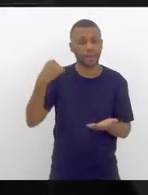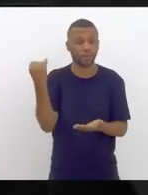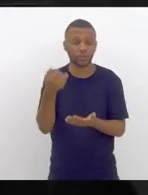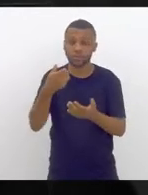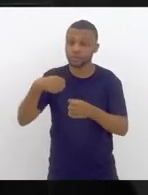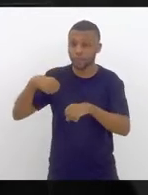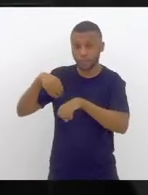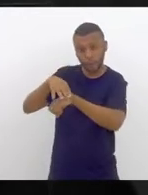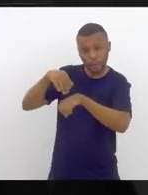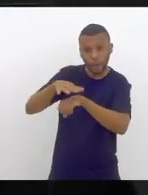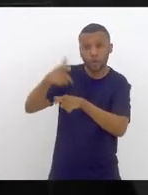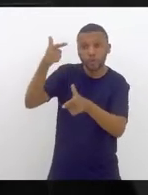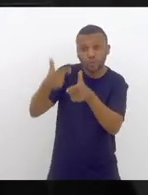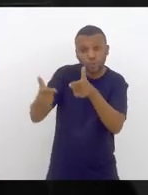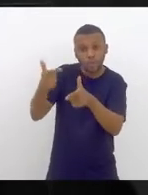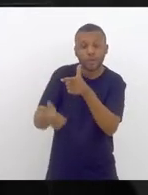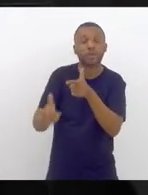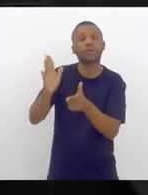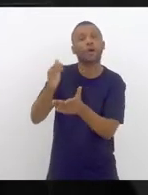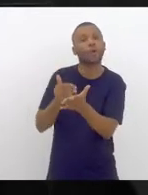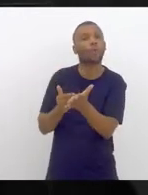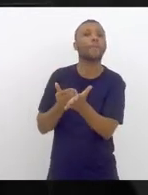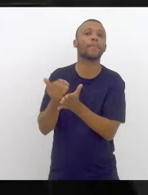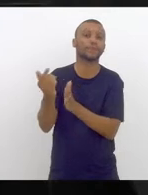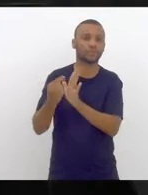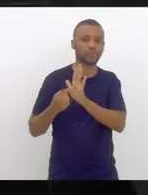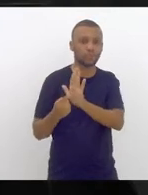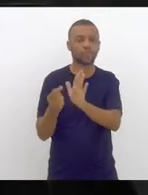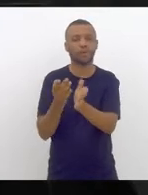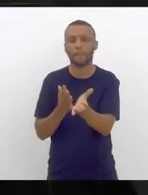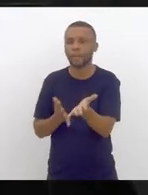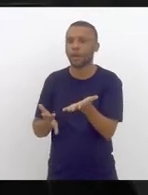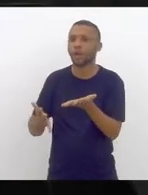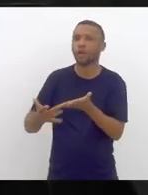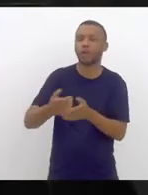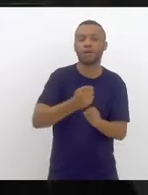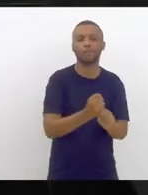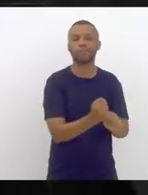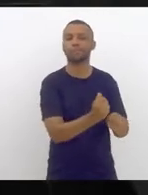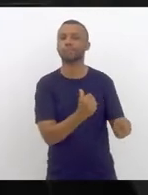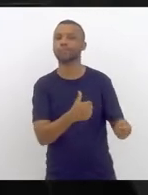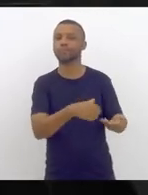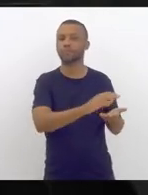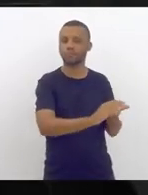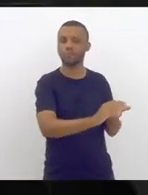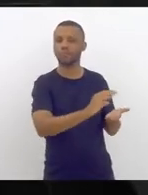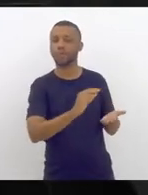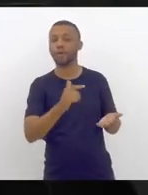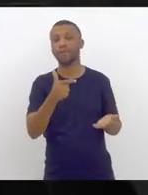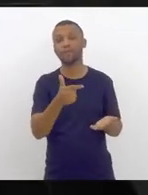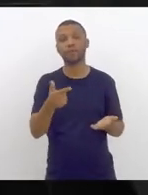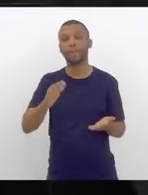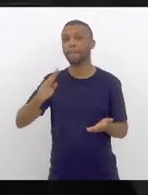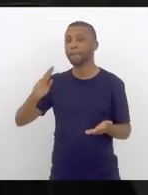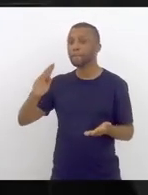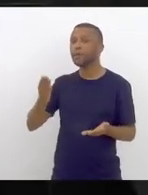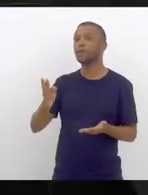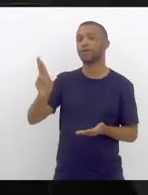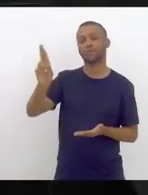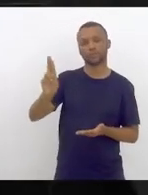começam a sobreviver a primeira já veio que foi a capitalização Como disse o Luís Paulo aqui de cerca de 22 bilhões de